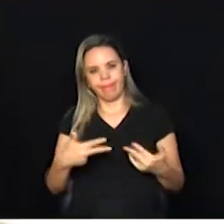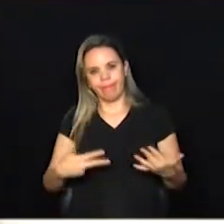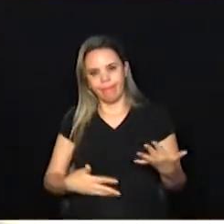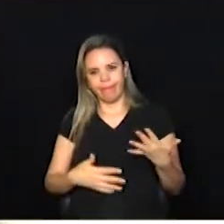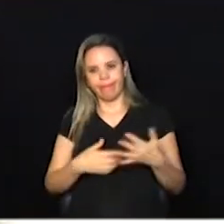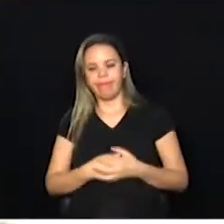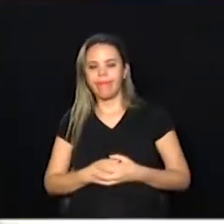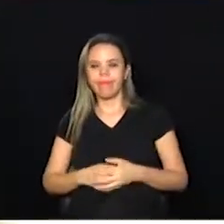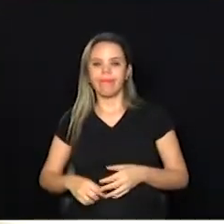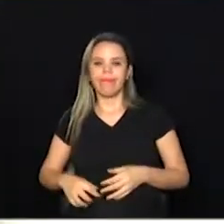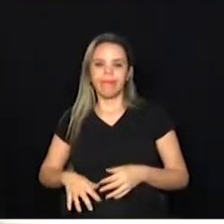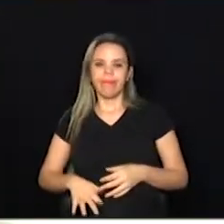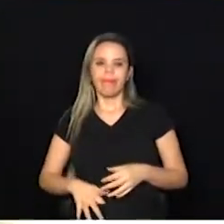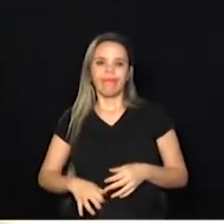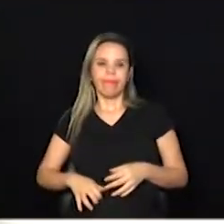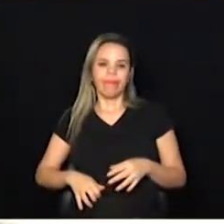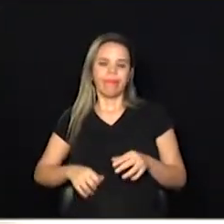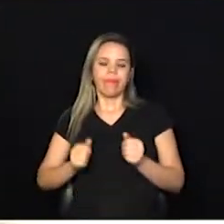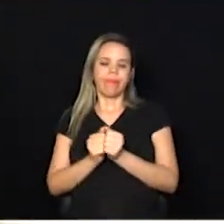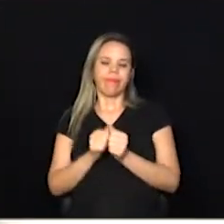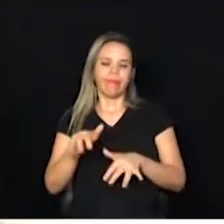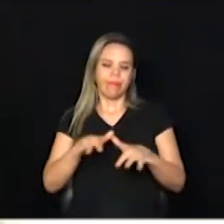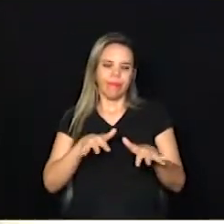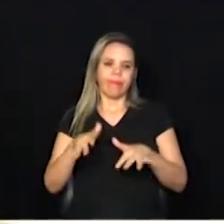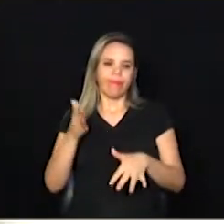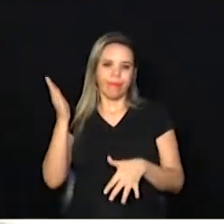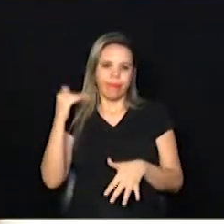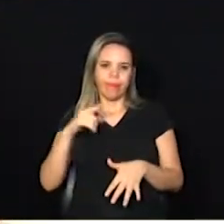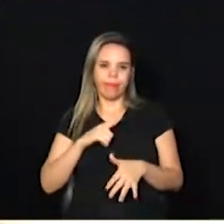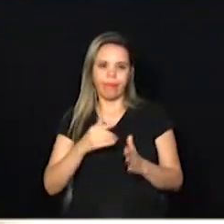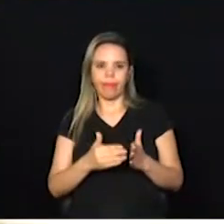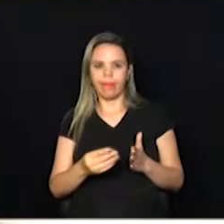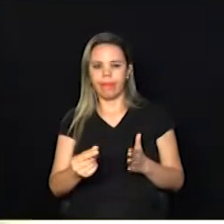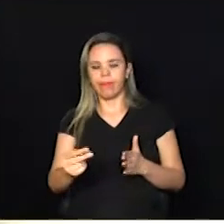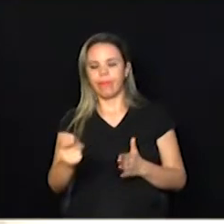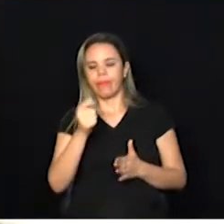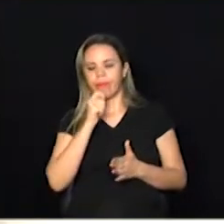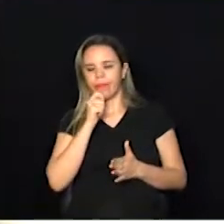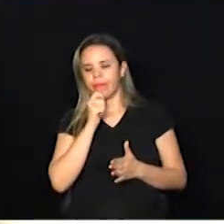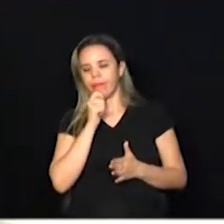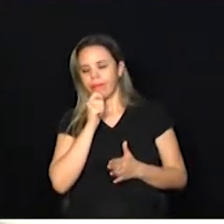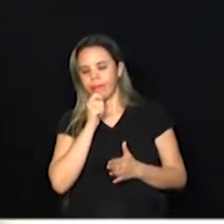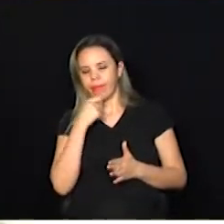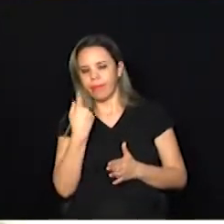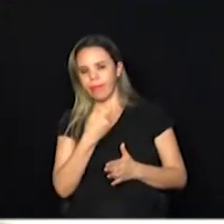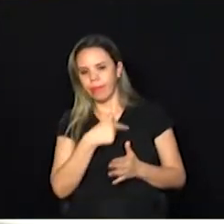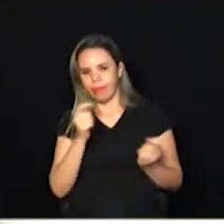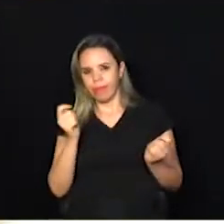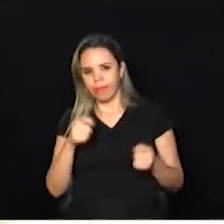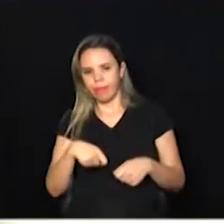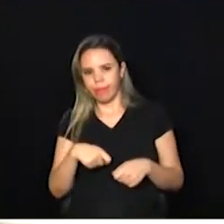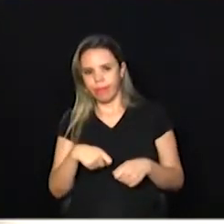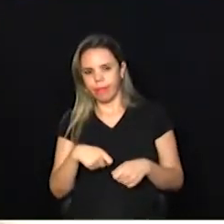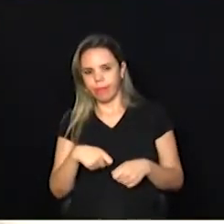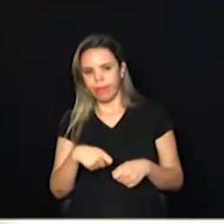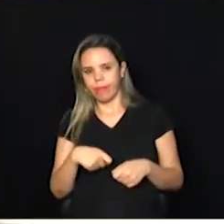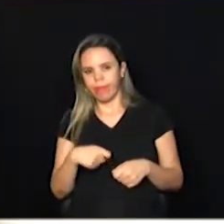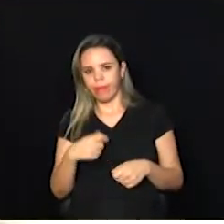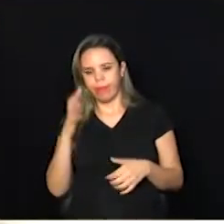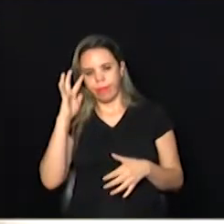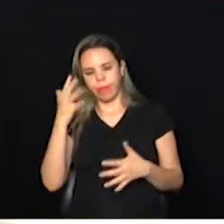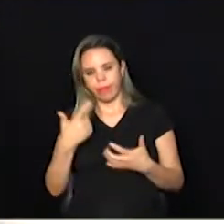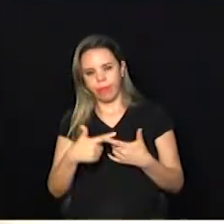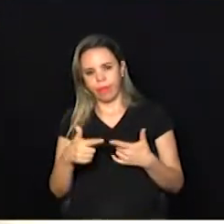coisas junto com os movimentos, mas a gente sabe que tem um caminho longo ainda para que a gente possa sanar esse problema,